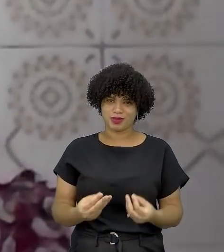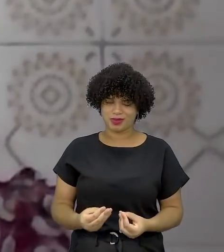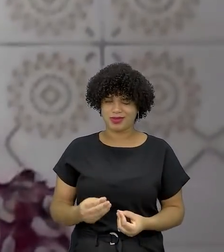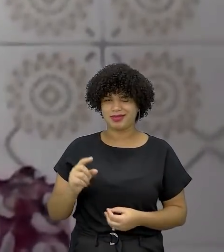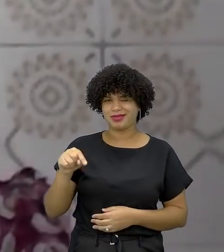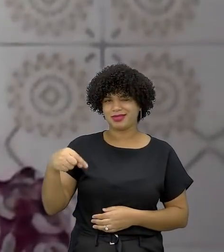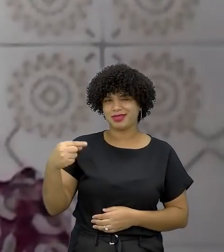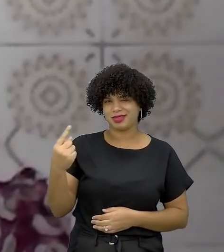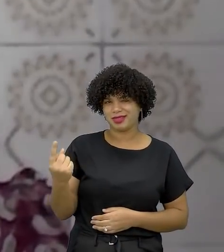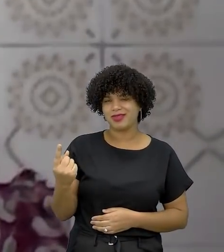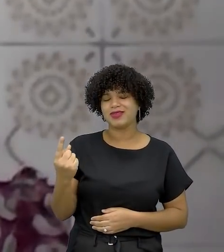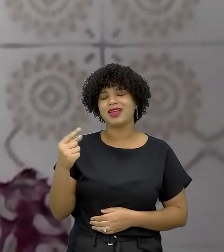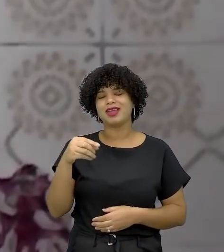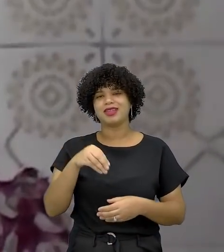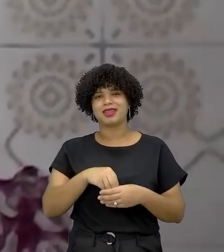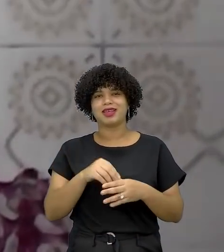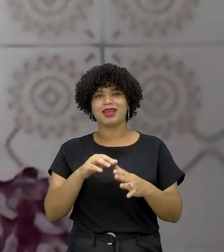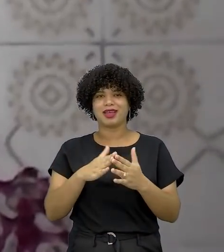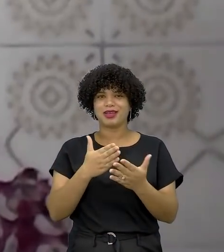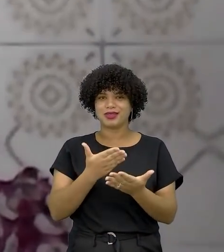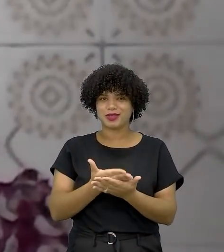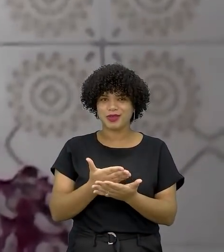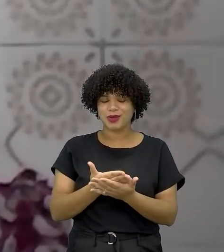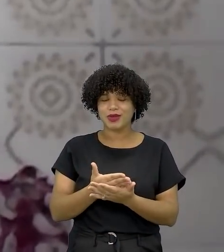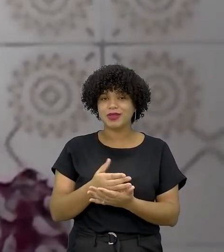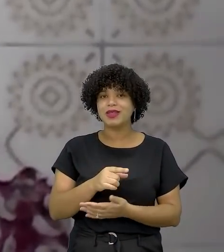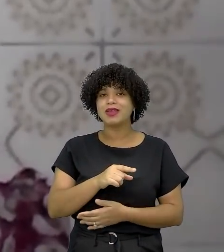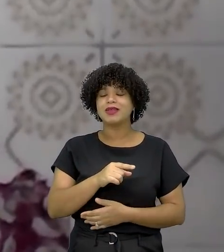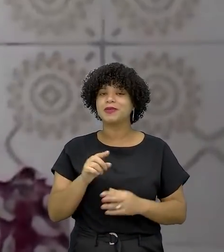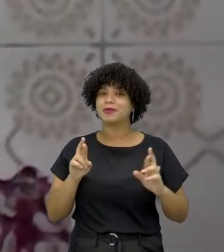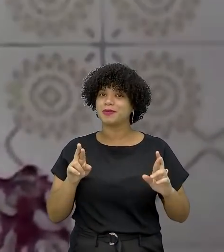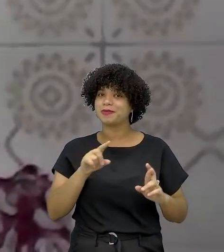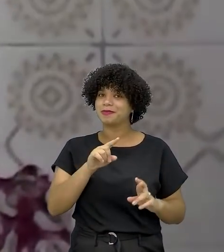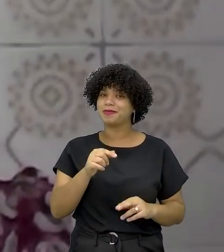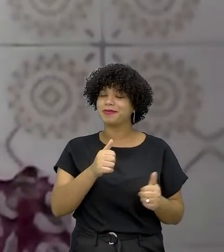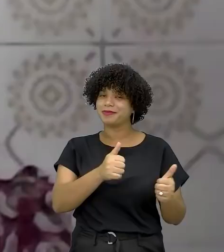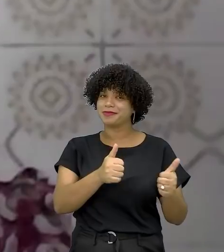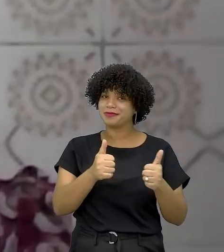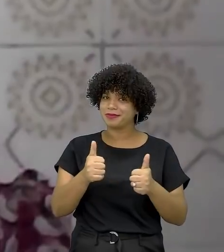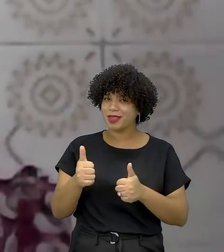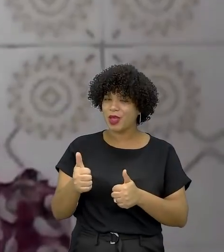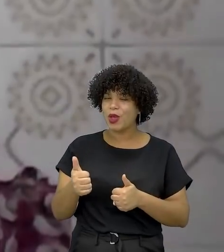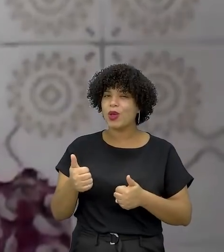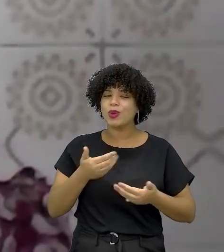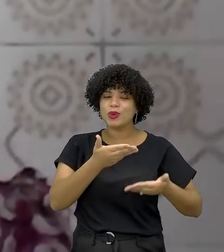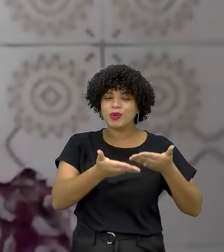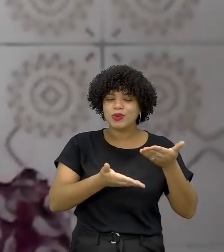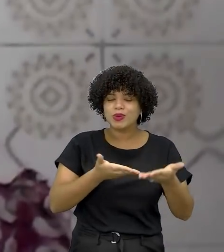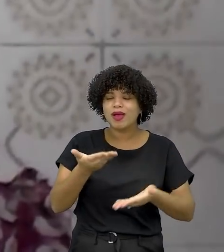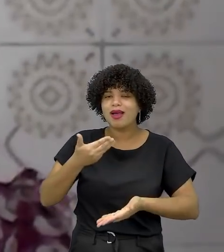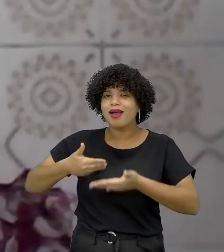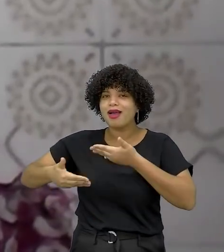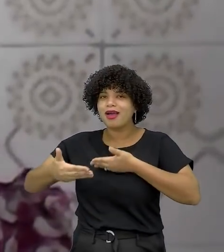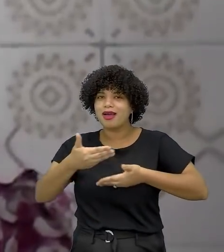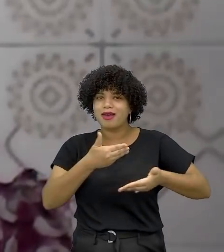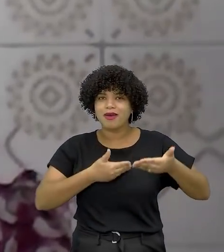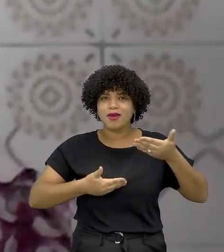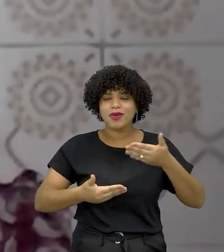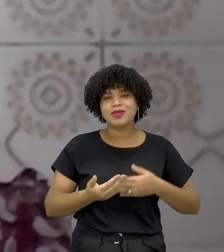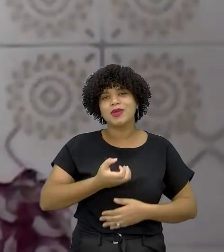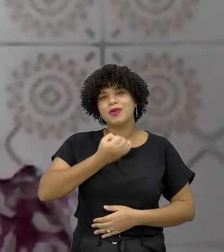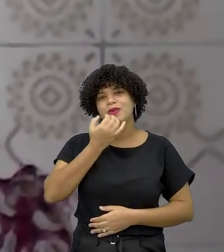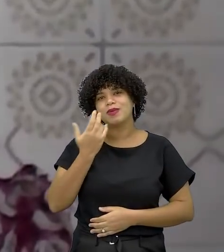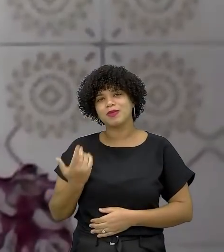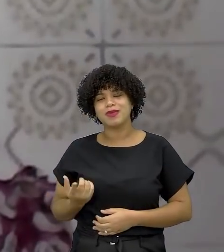de vocês na escola. Fiquem bem, se cuidem, bom retorno para todos nesse momento, né,